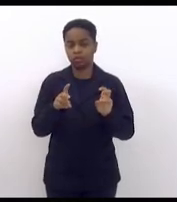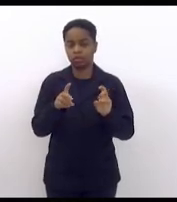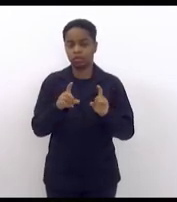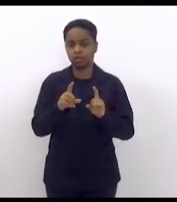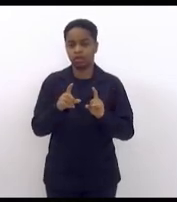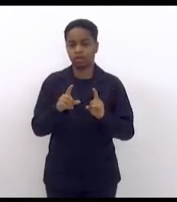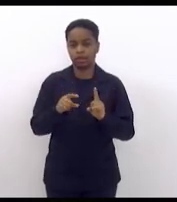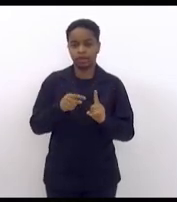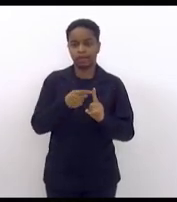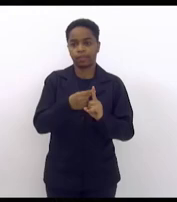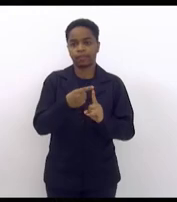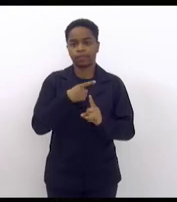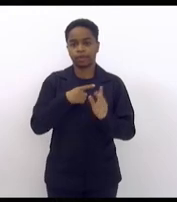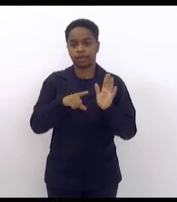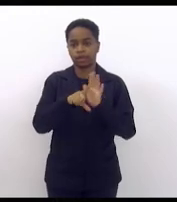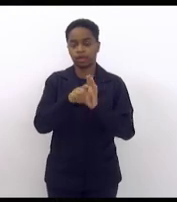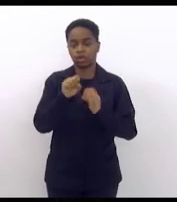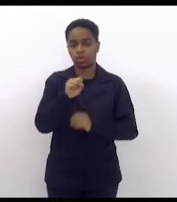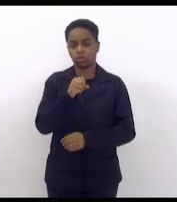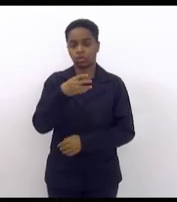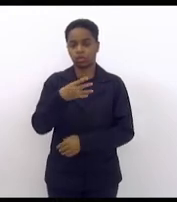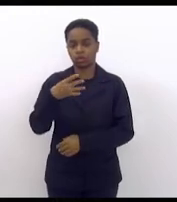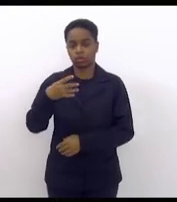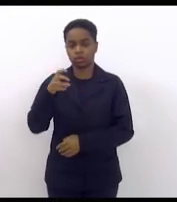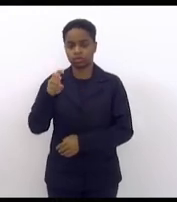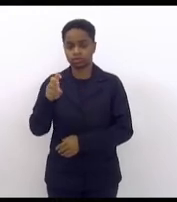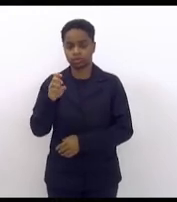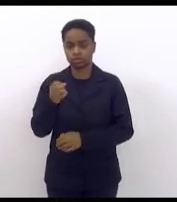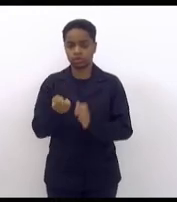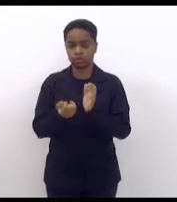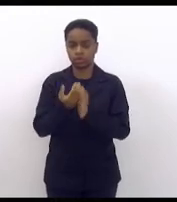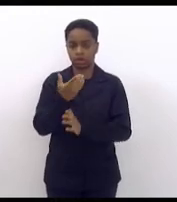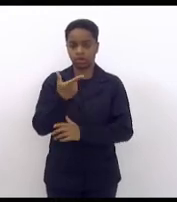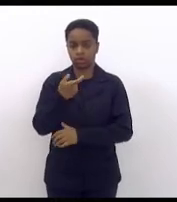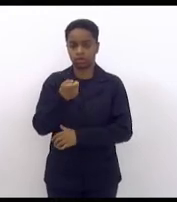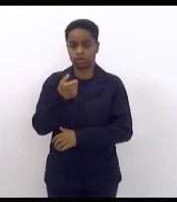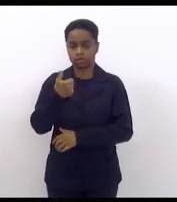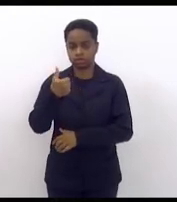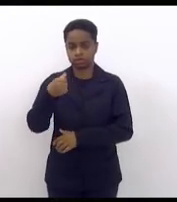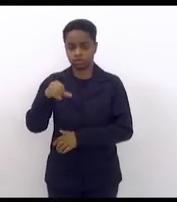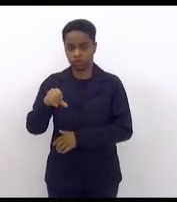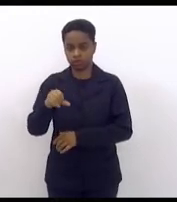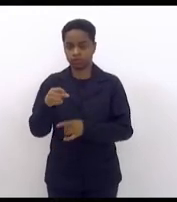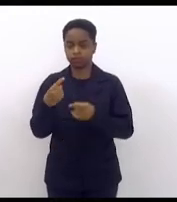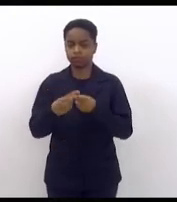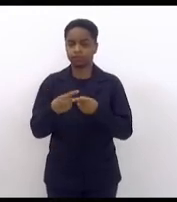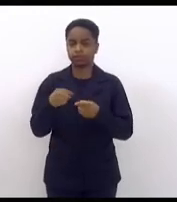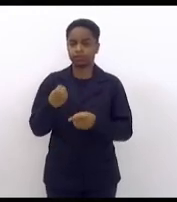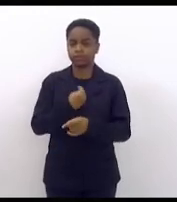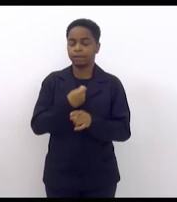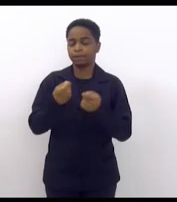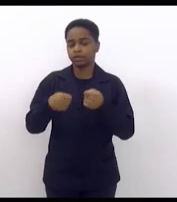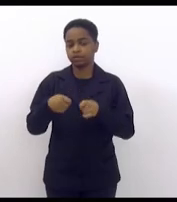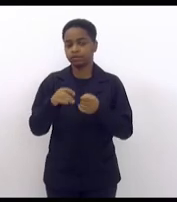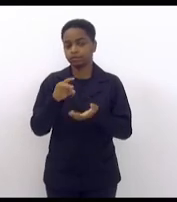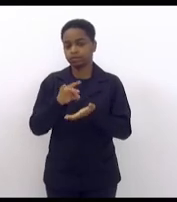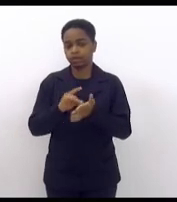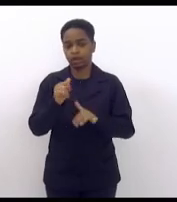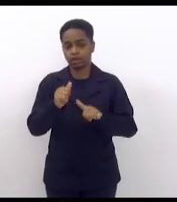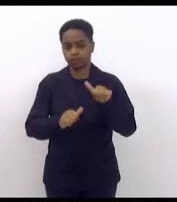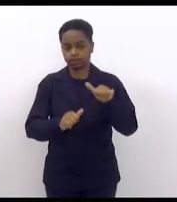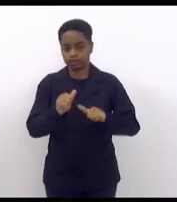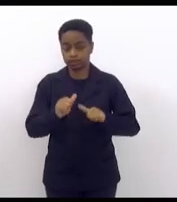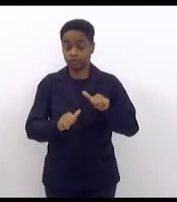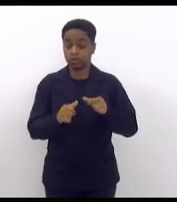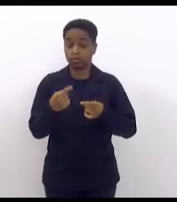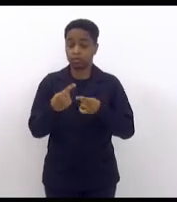Lei 8445 de 2019, porque nós precisamos de uma avaliação. Nós